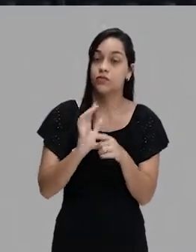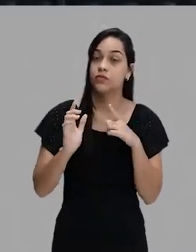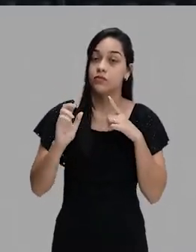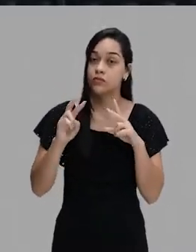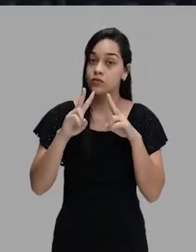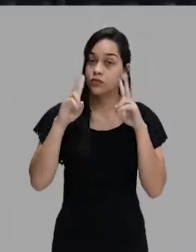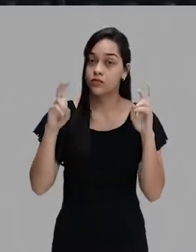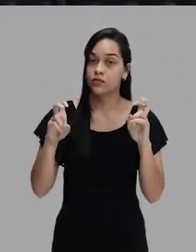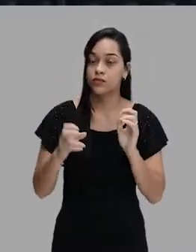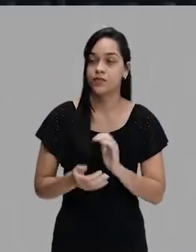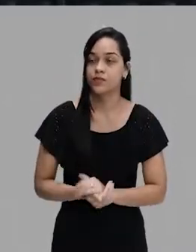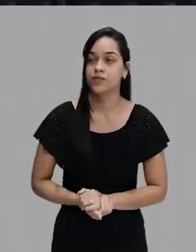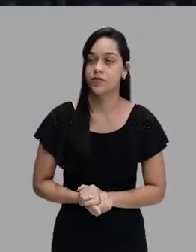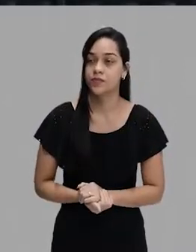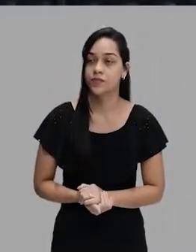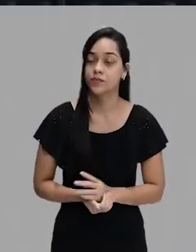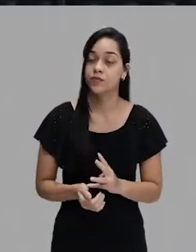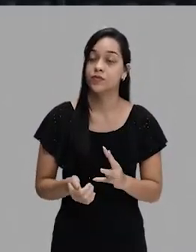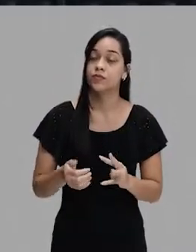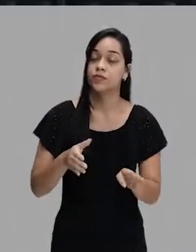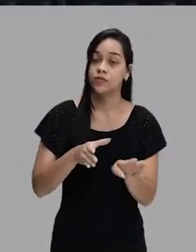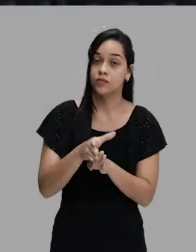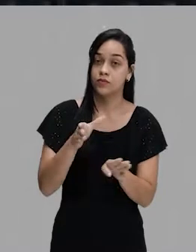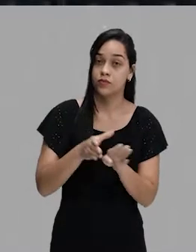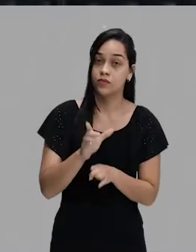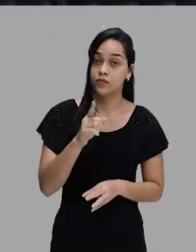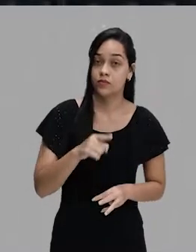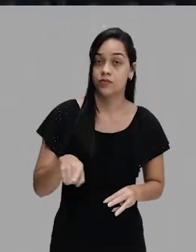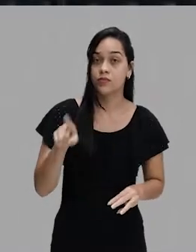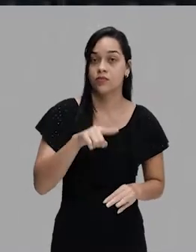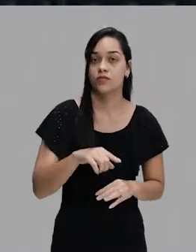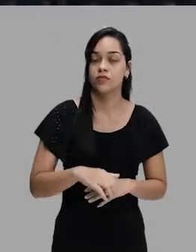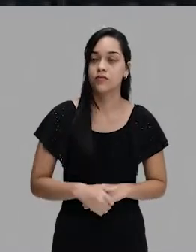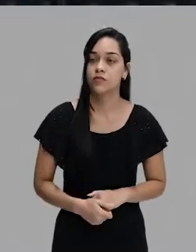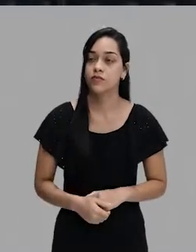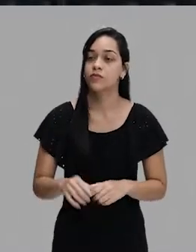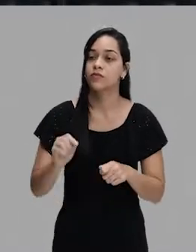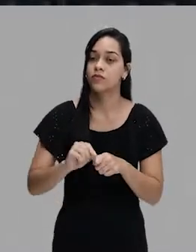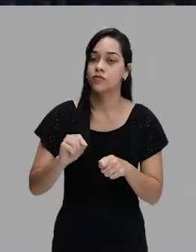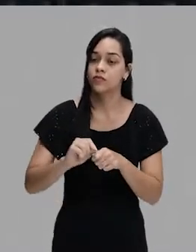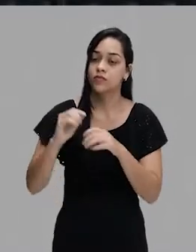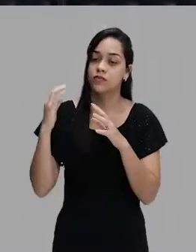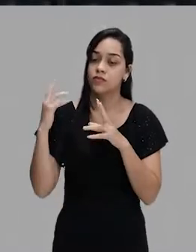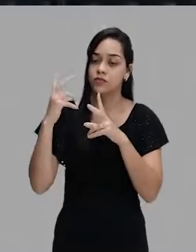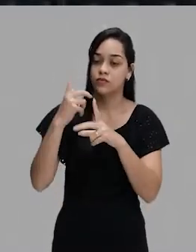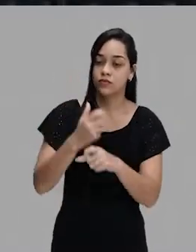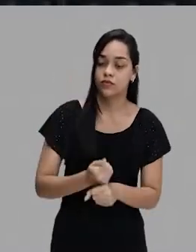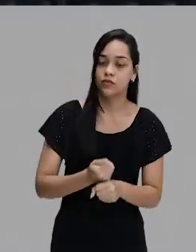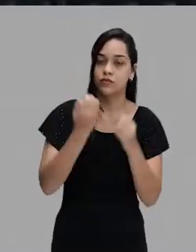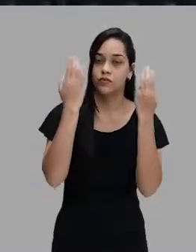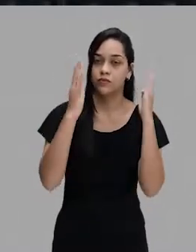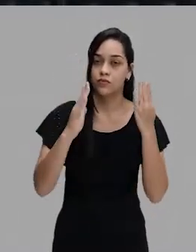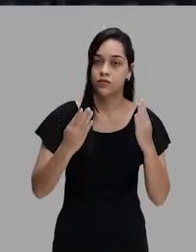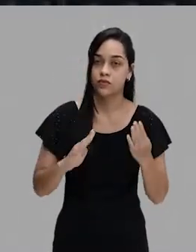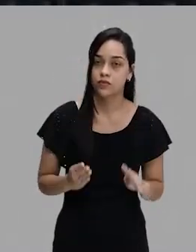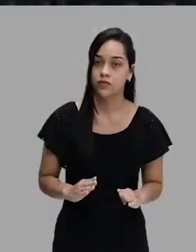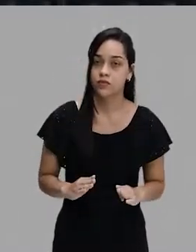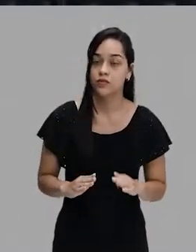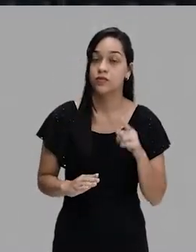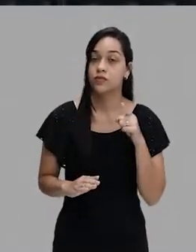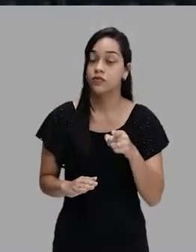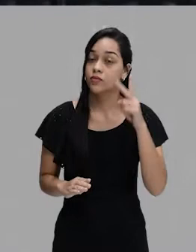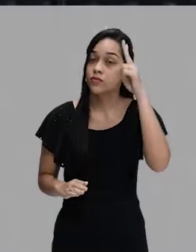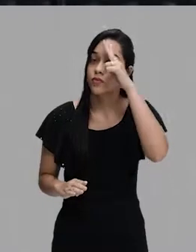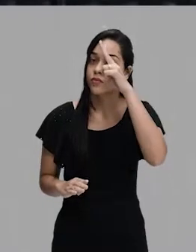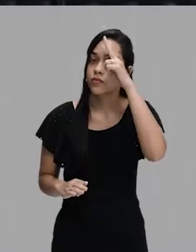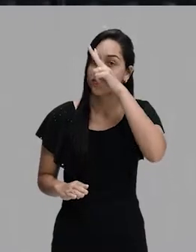assunto. E a dica que eu dou é: faça uma revisão de análise sintática para que você